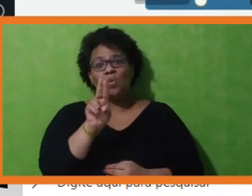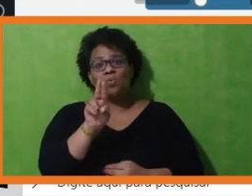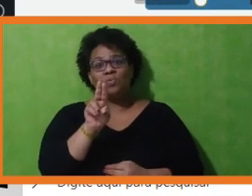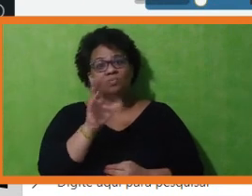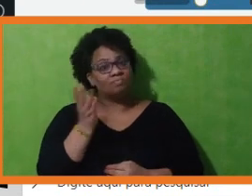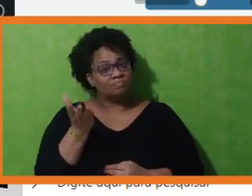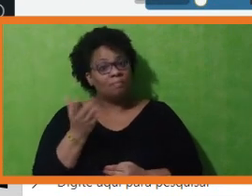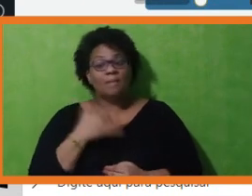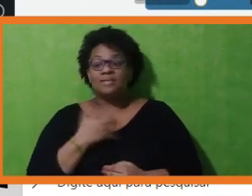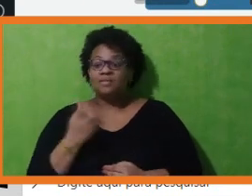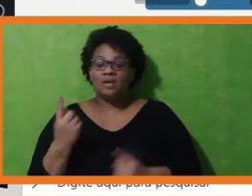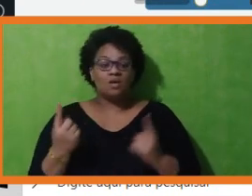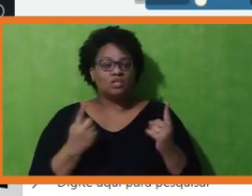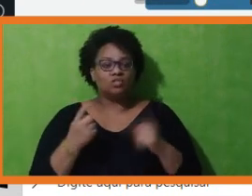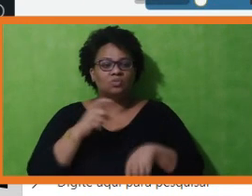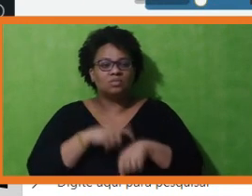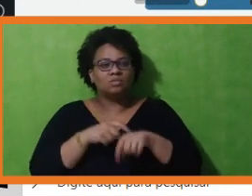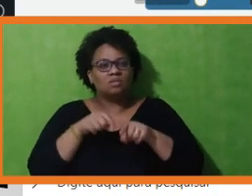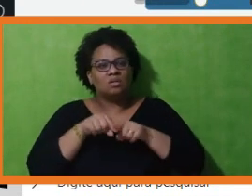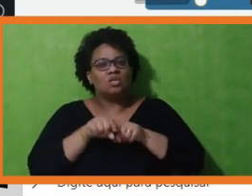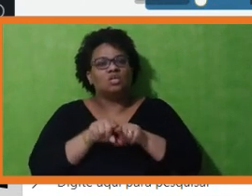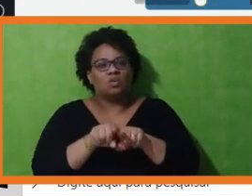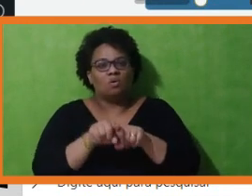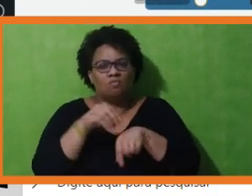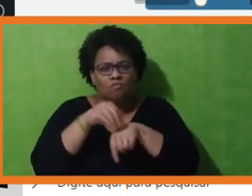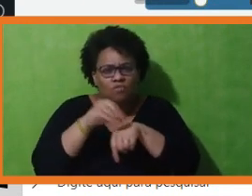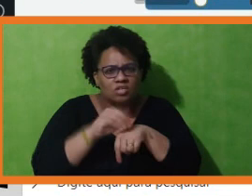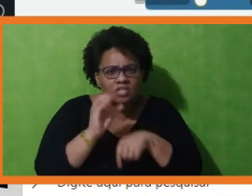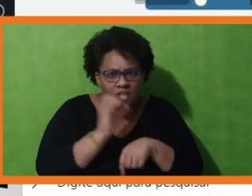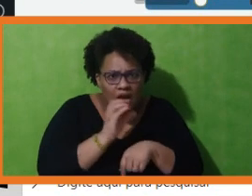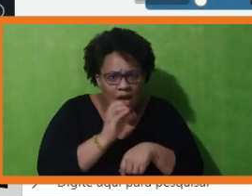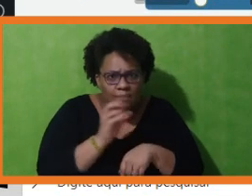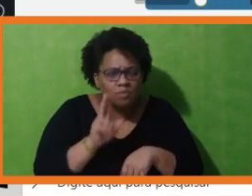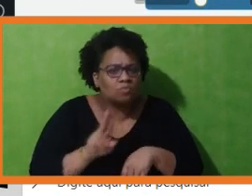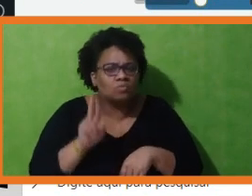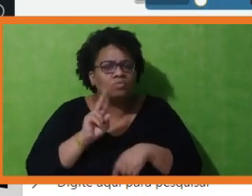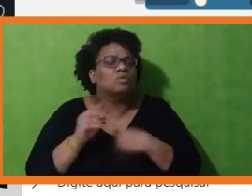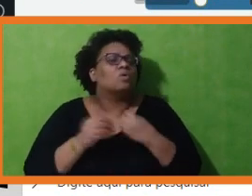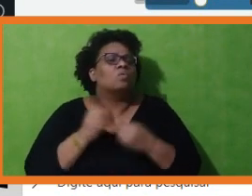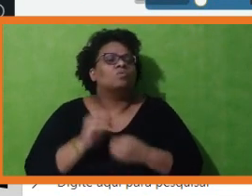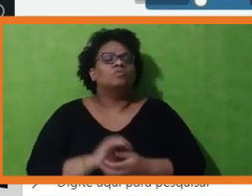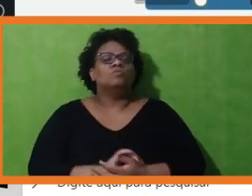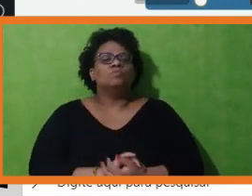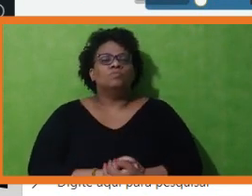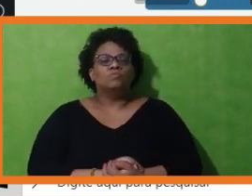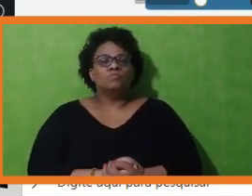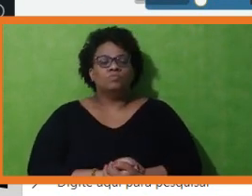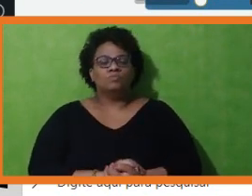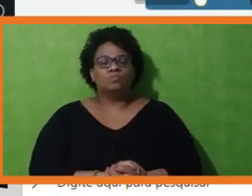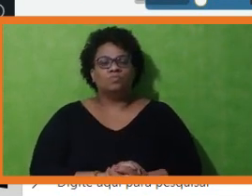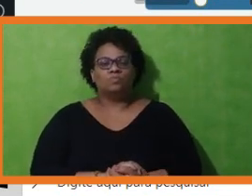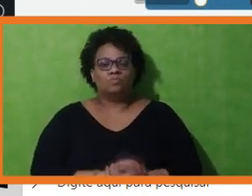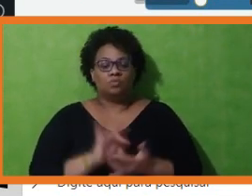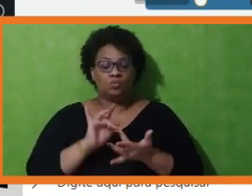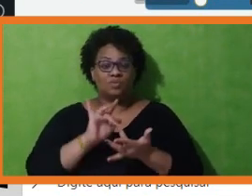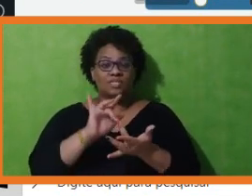um ou, certo? Mas nesse caso eu quero que as duas aconteçam ao mesmo tempo. Vou ensinar aqui rapidinho para vocês como é que utiliza